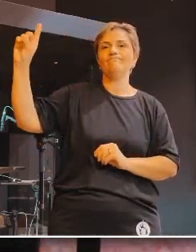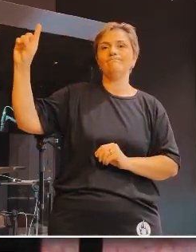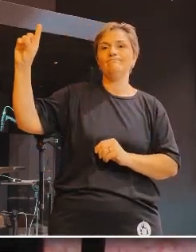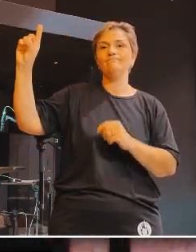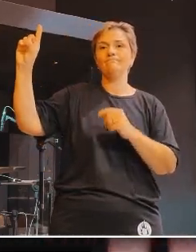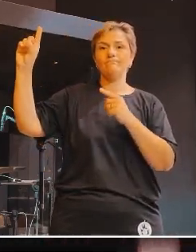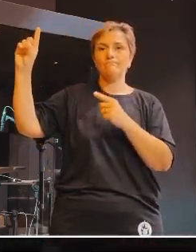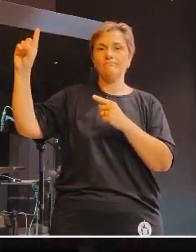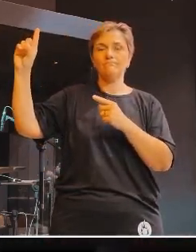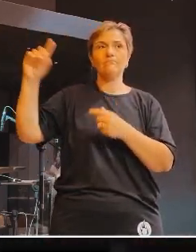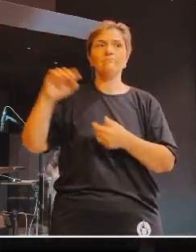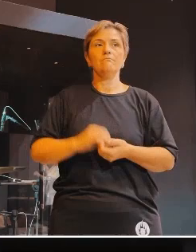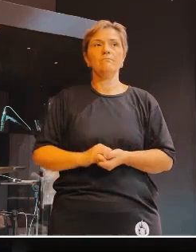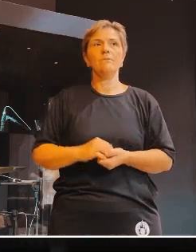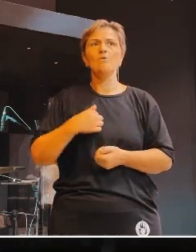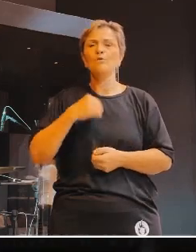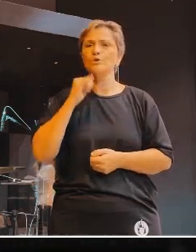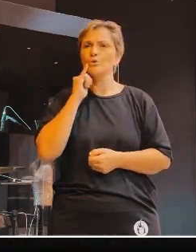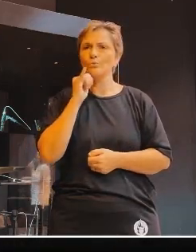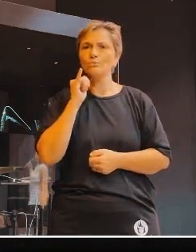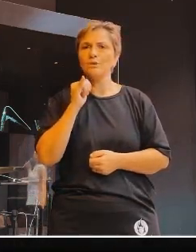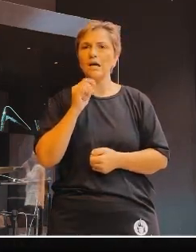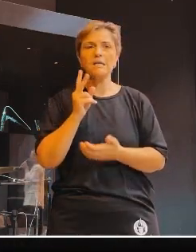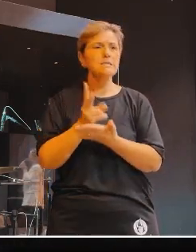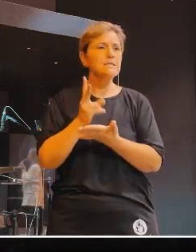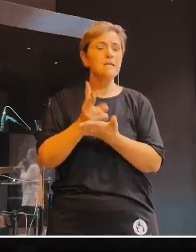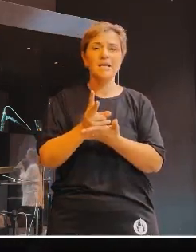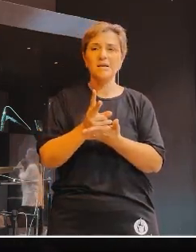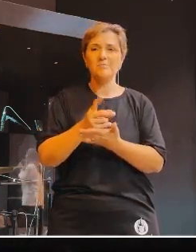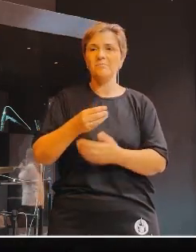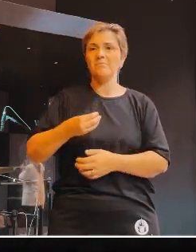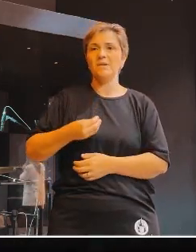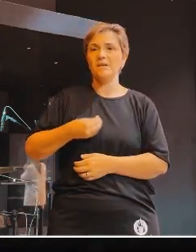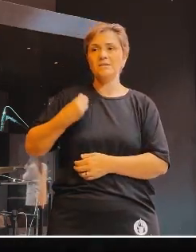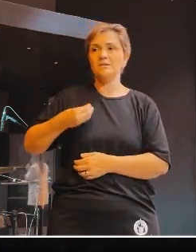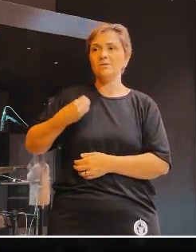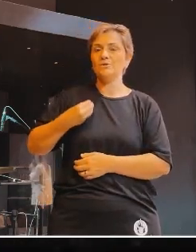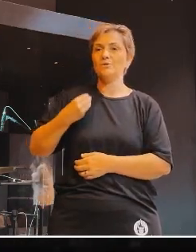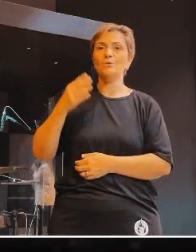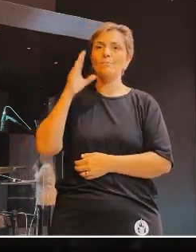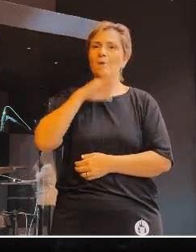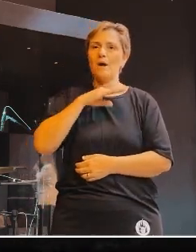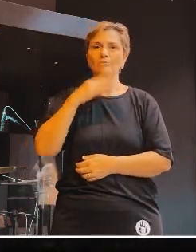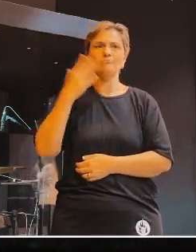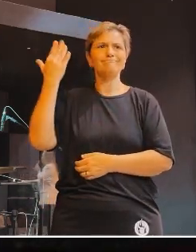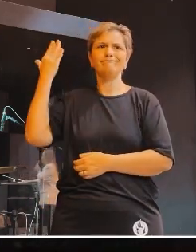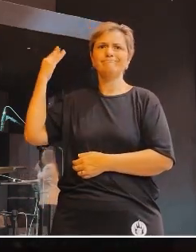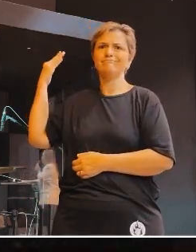eu te contar, sempre existiu maldade, desde o Éden.